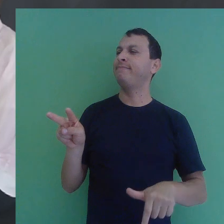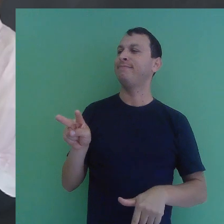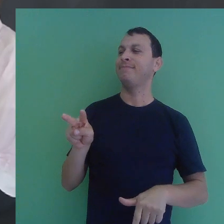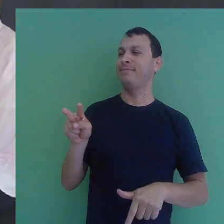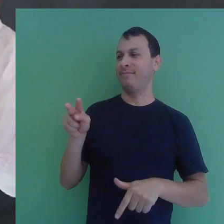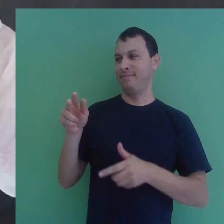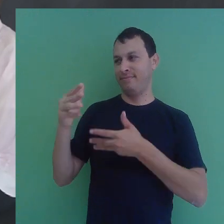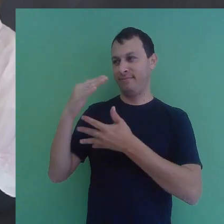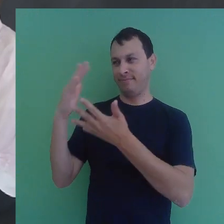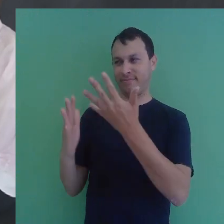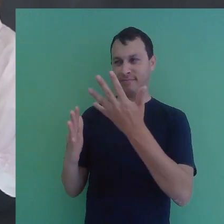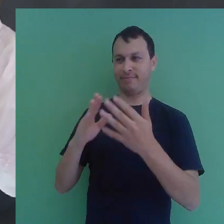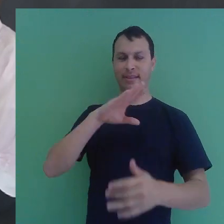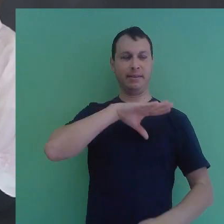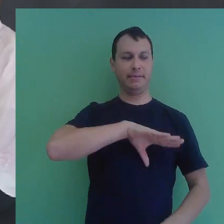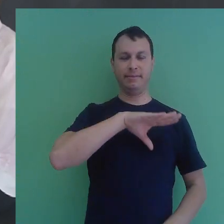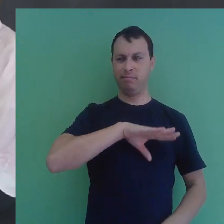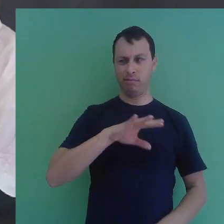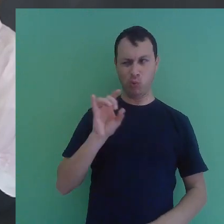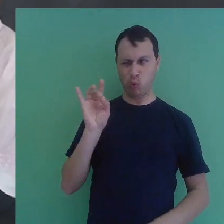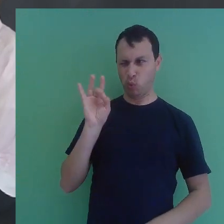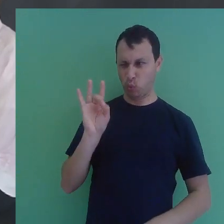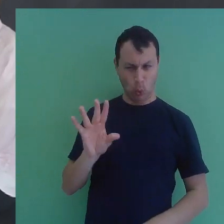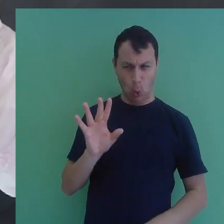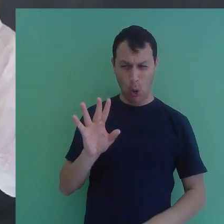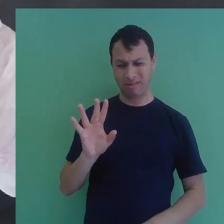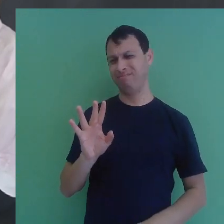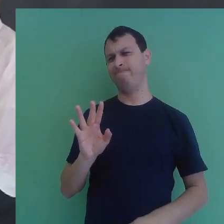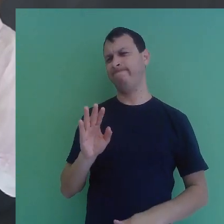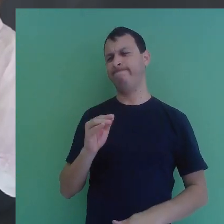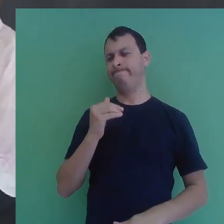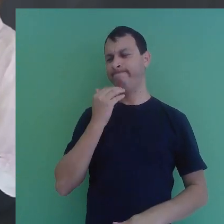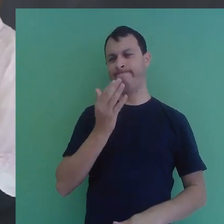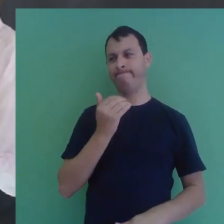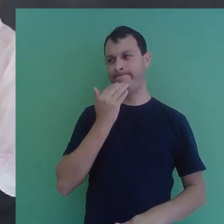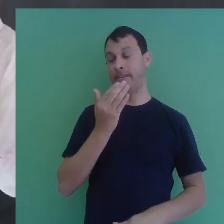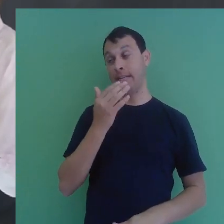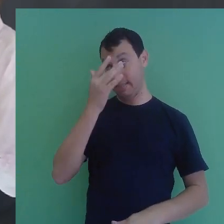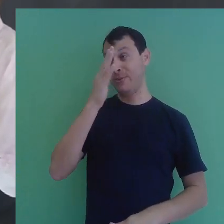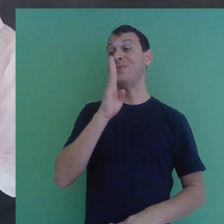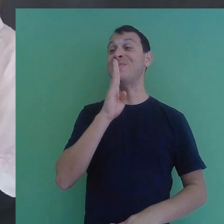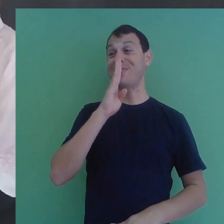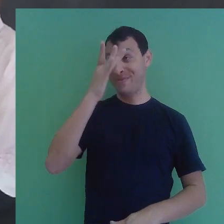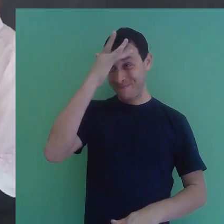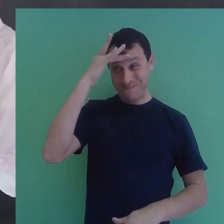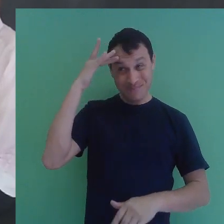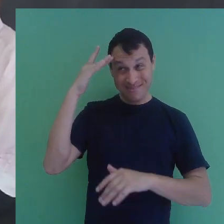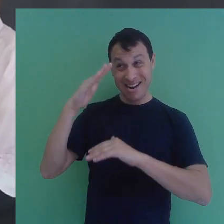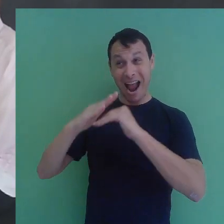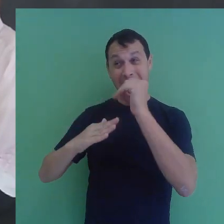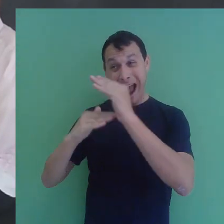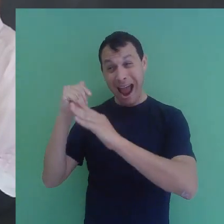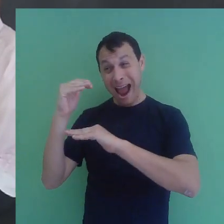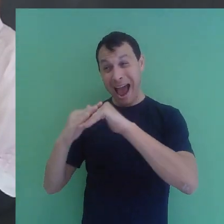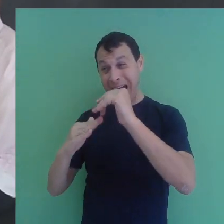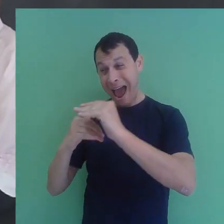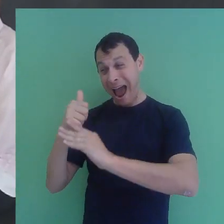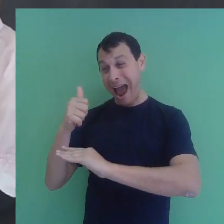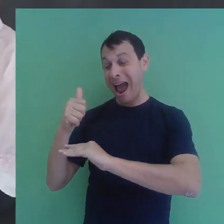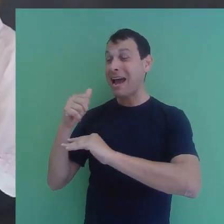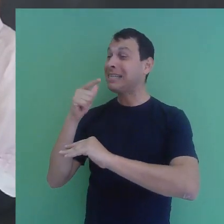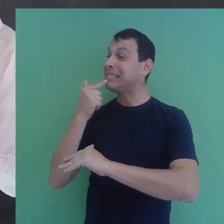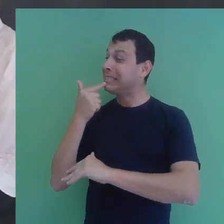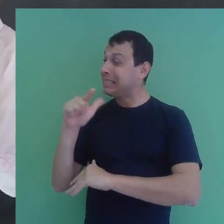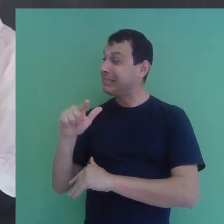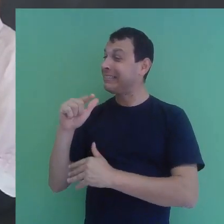dois idiomas não capacita alguém para ser intérprete. Conheço muitas pessoas que são muito habilidosas nos dois idiomas